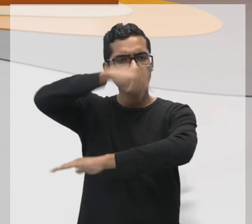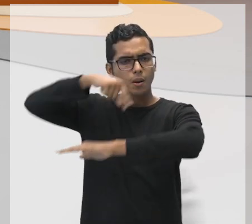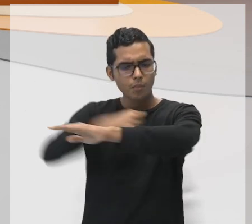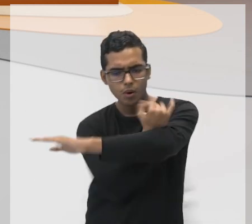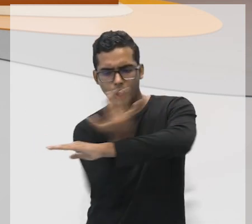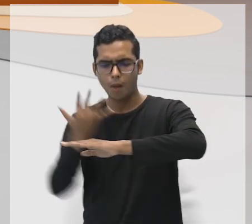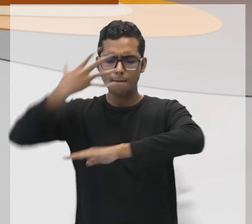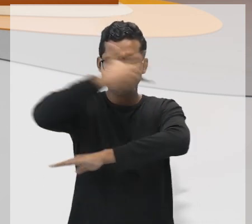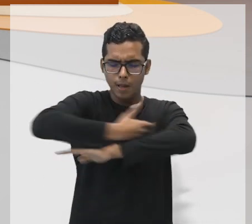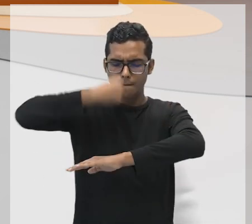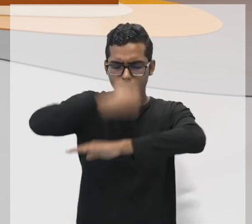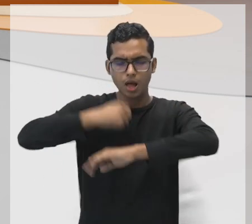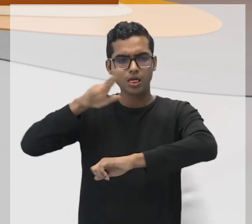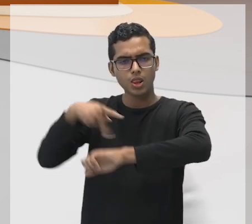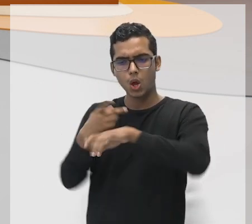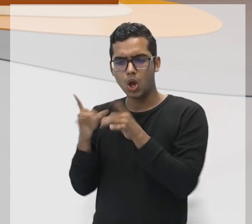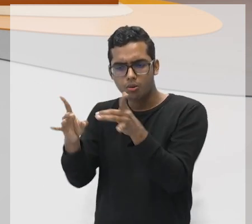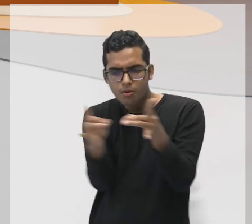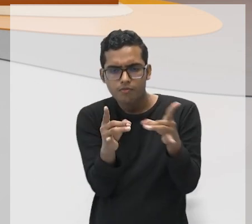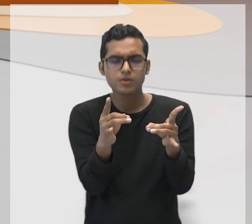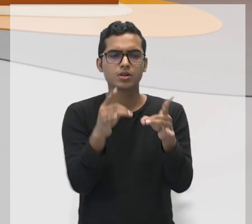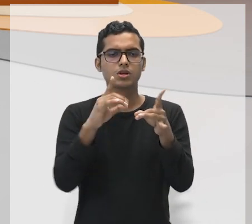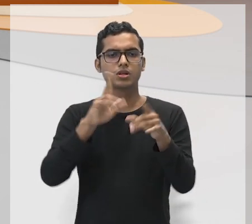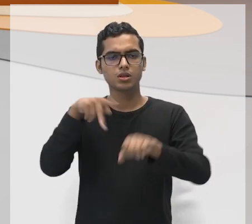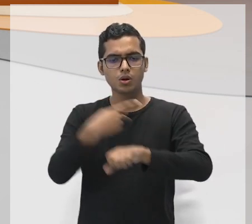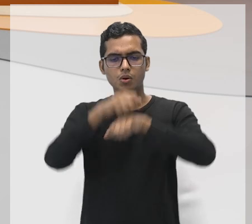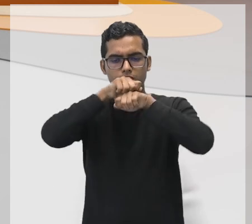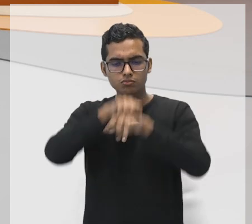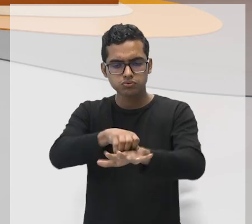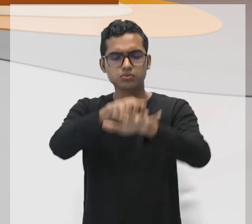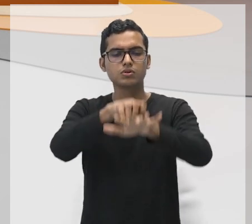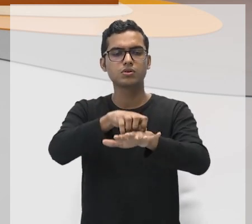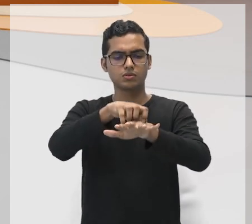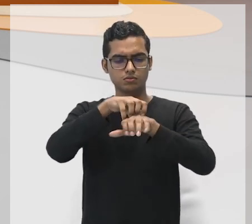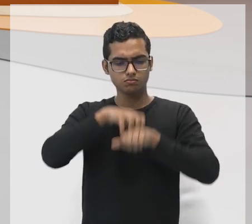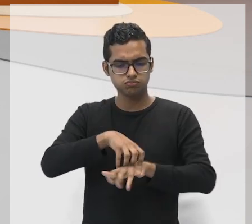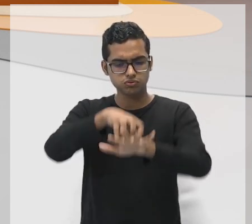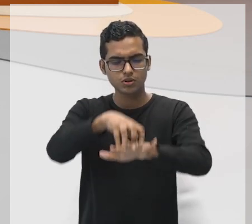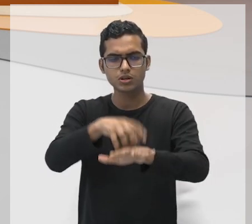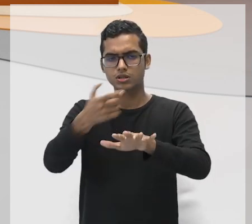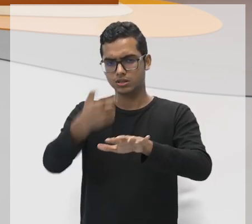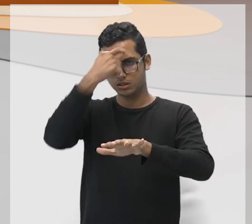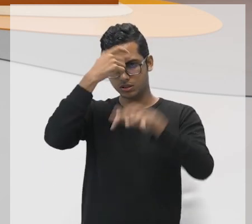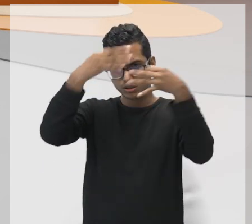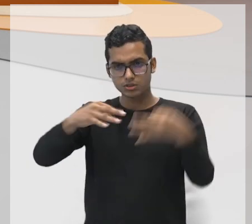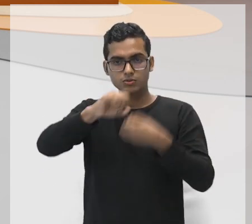plantação, colheita e a venda com a distribuição, ocorreu de forma consciente e